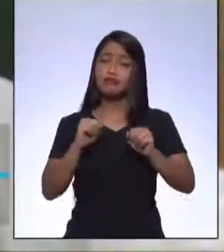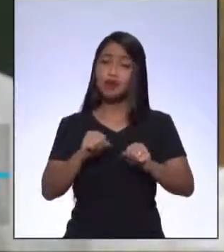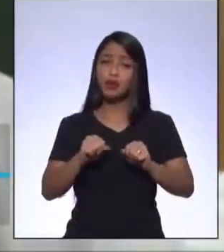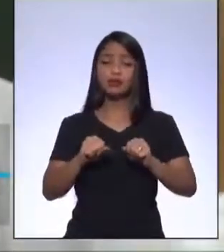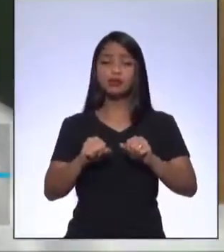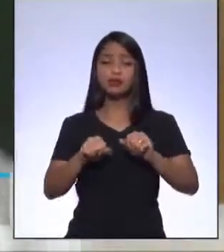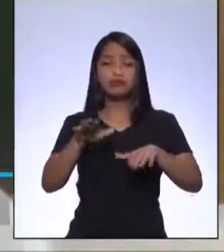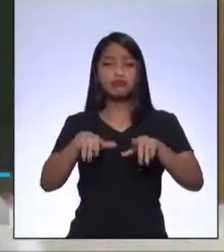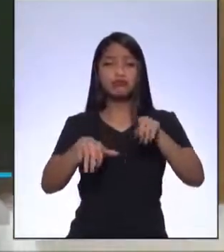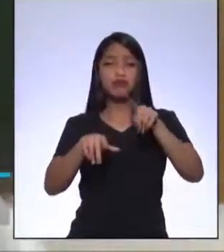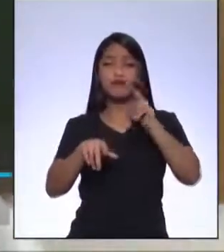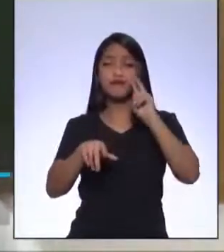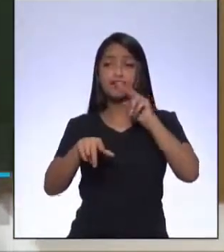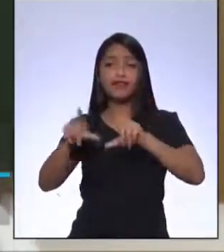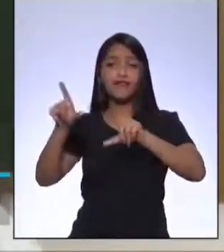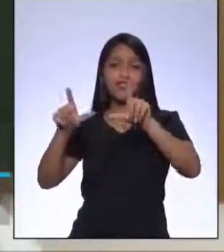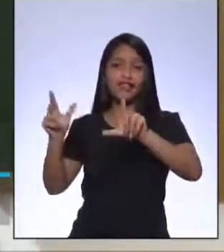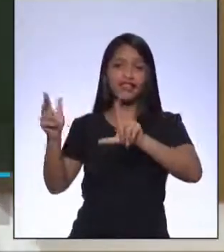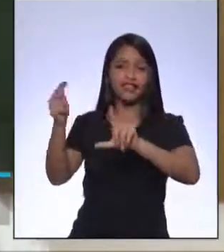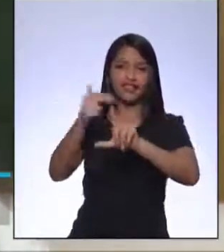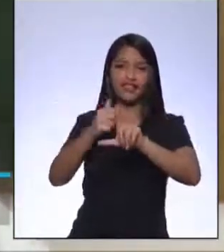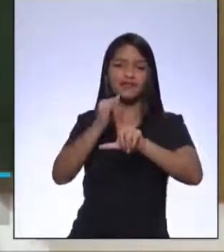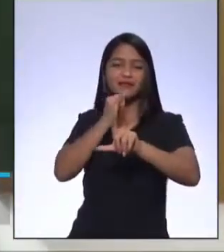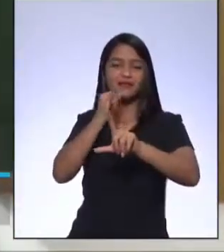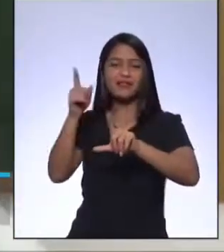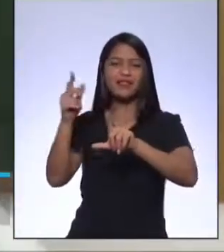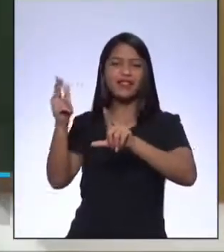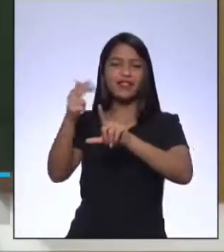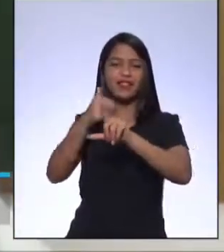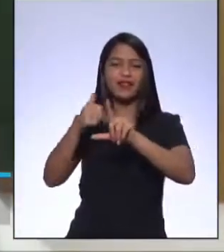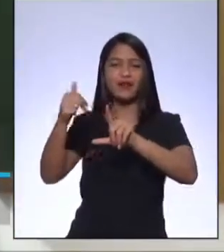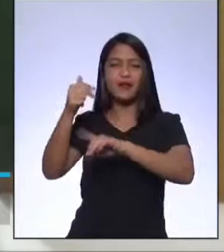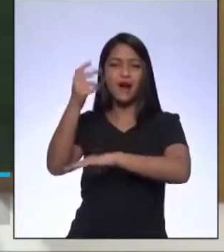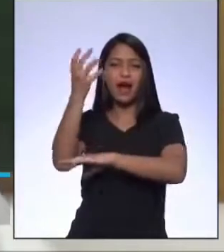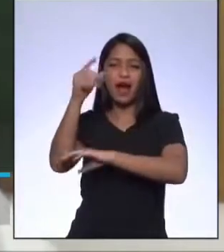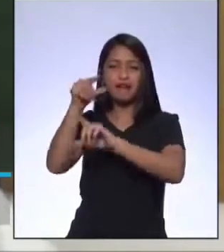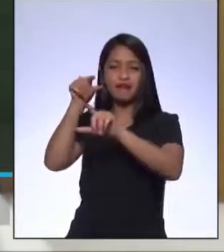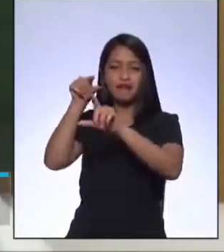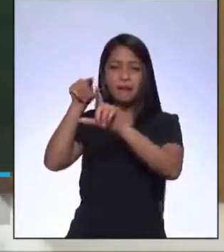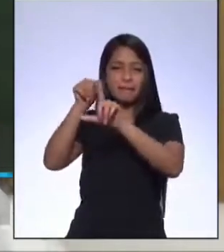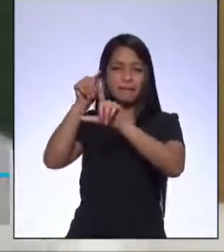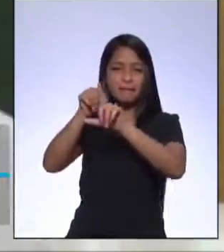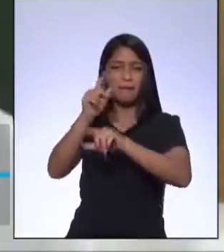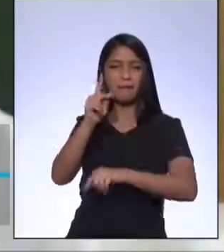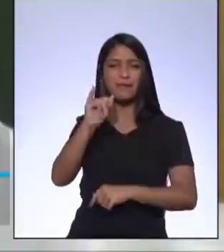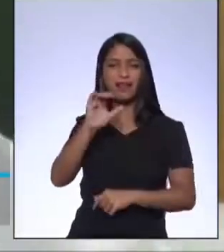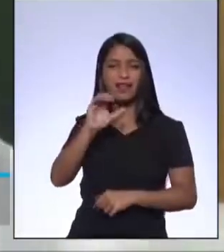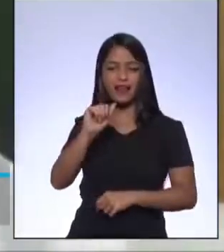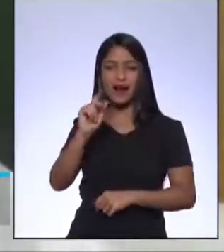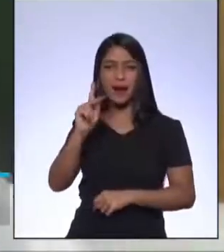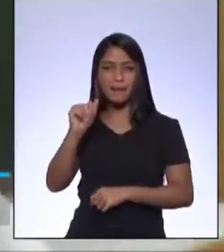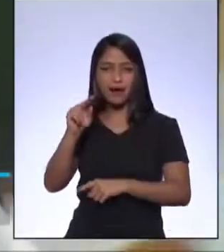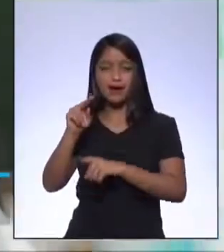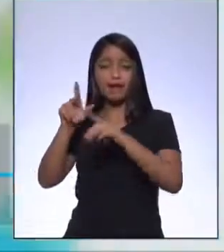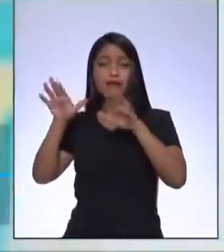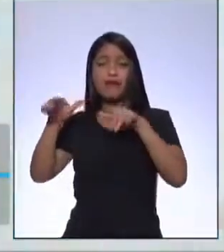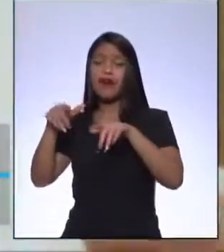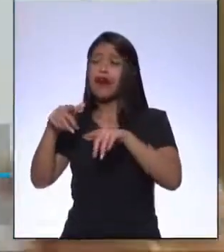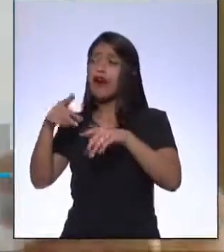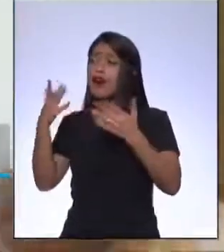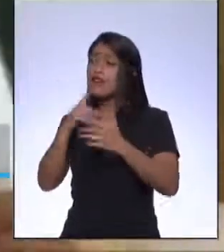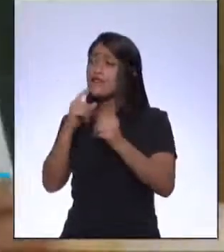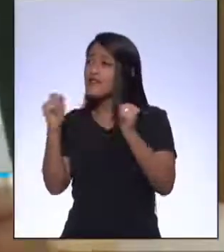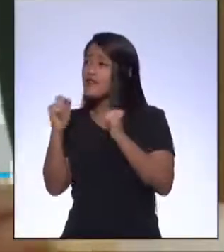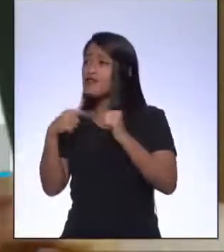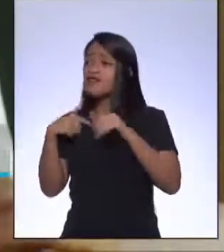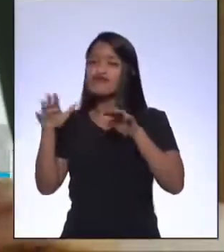assistido algum desenho, né, tipo Pica-Pau, aí ele fala assim, ah, eu vou para o sul, porque está esfriando. Sabe por que ele fala